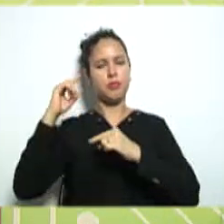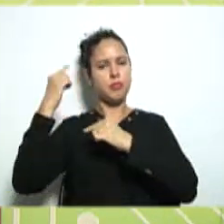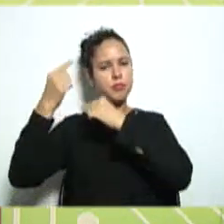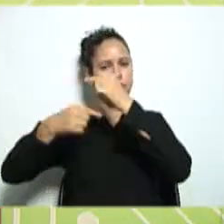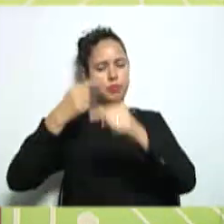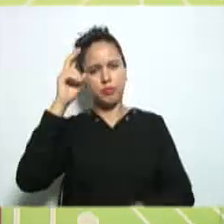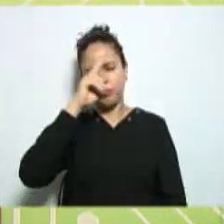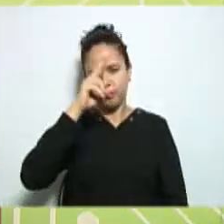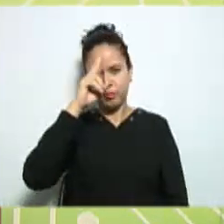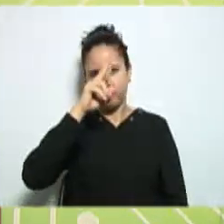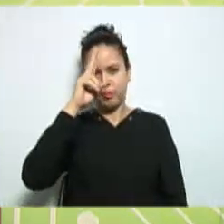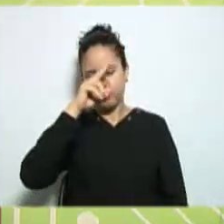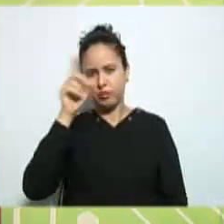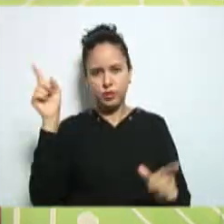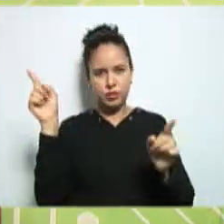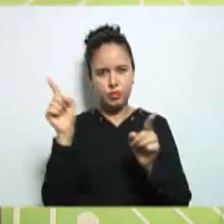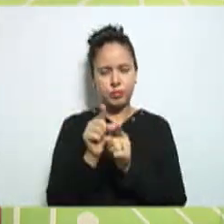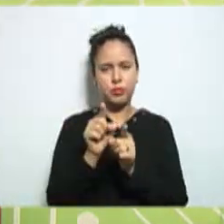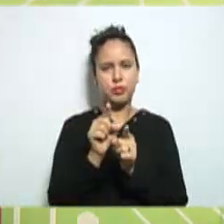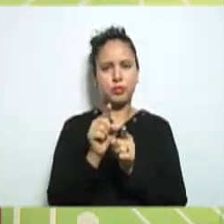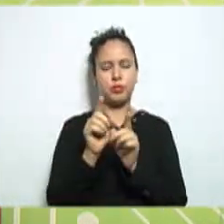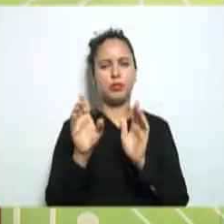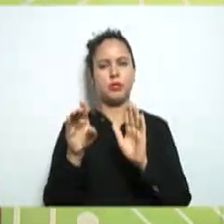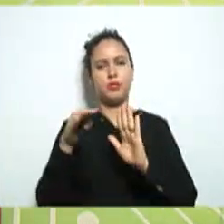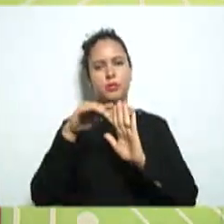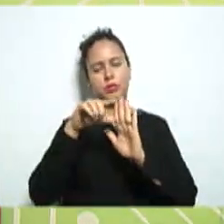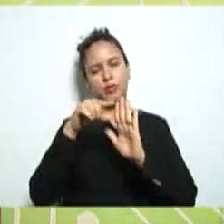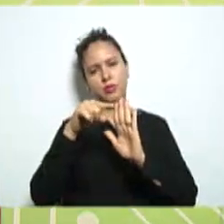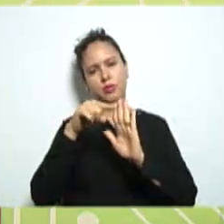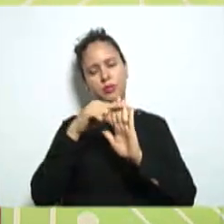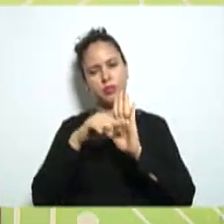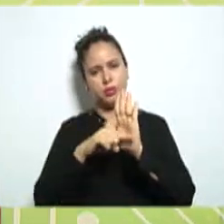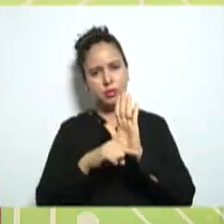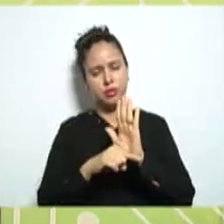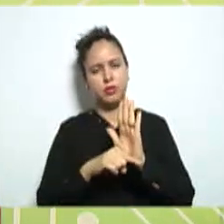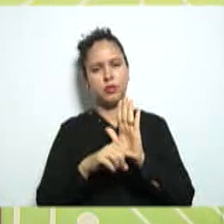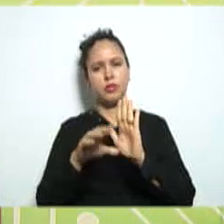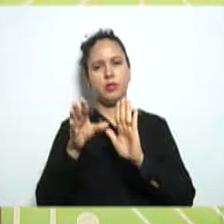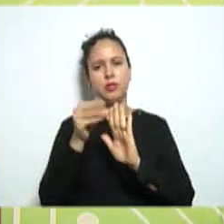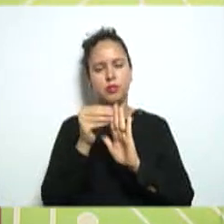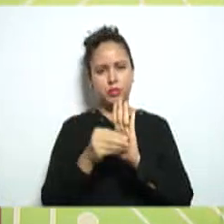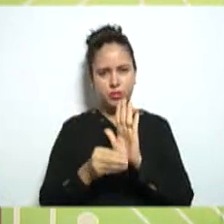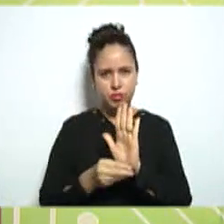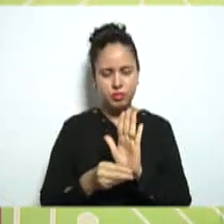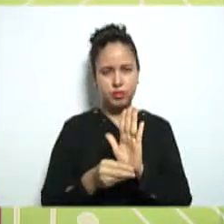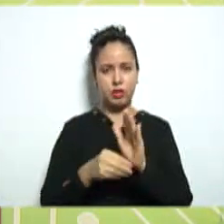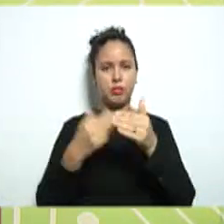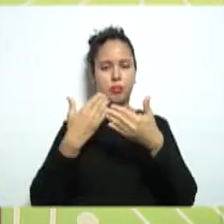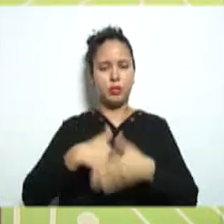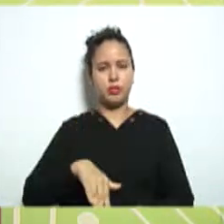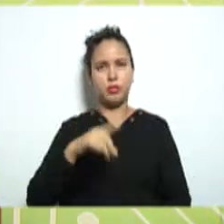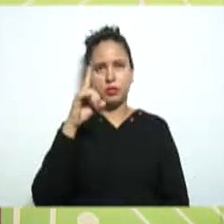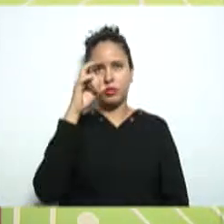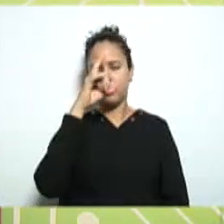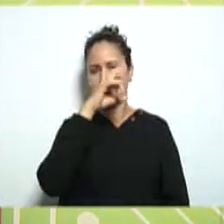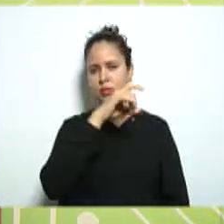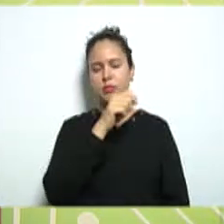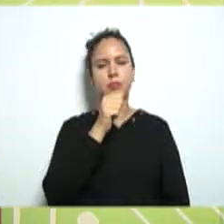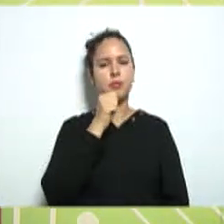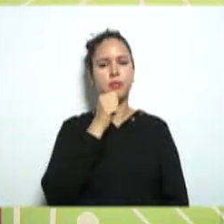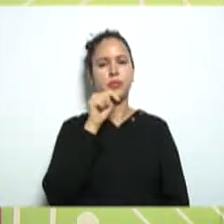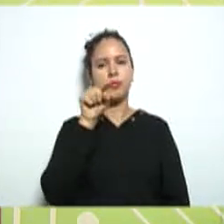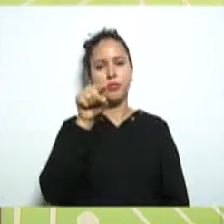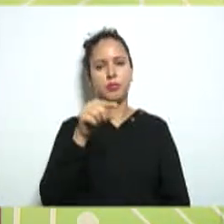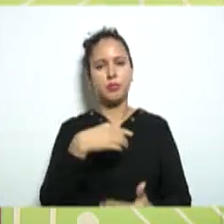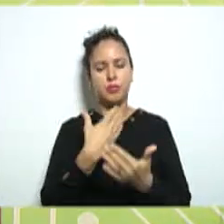rápida revisão, conteúdo que vai cair na prova. A prova não está difícil. Vocês que estudaram até